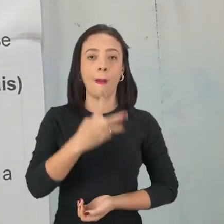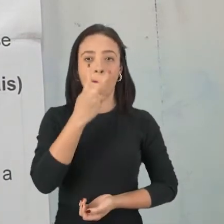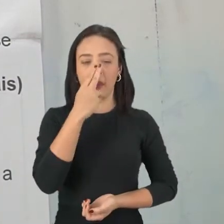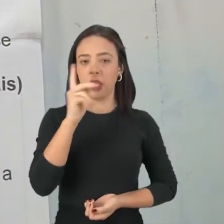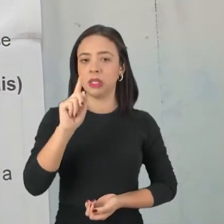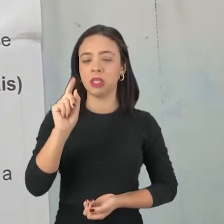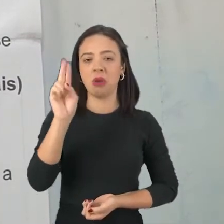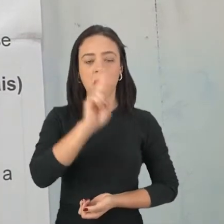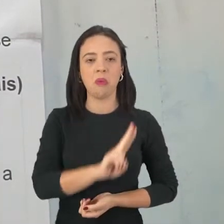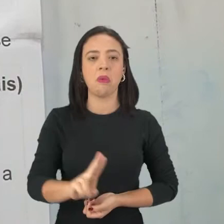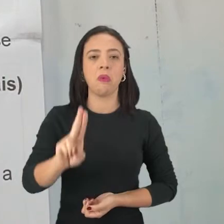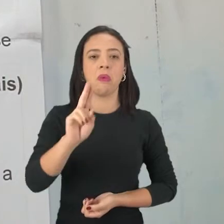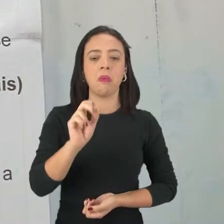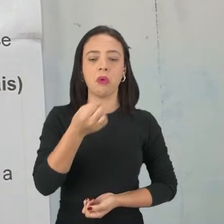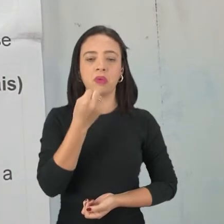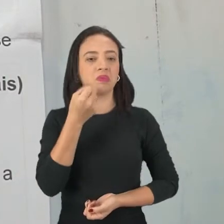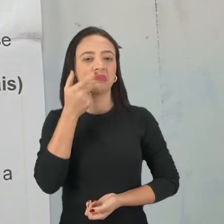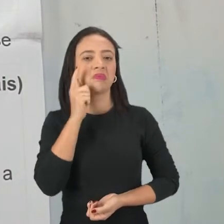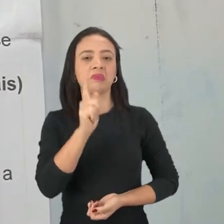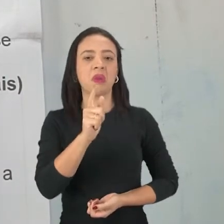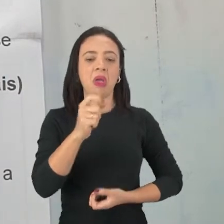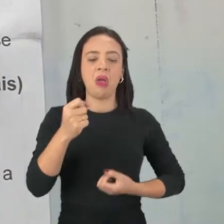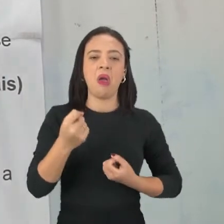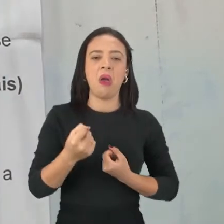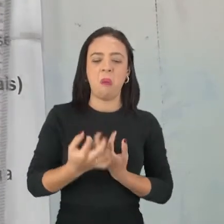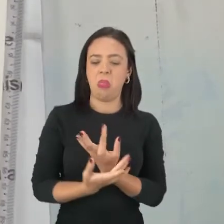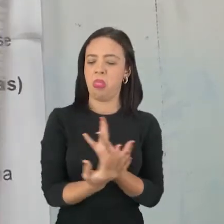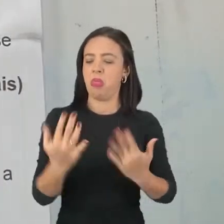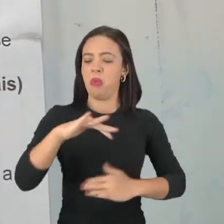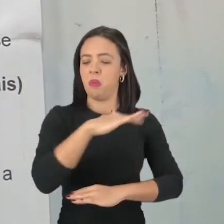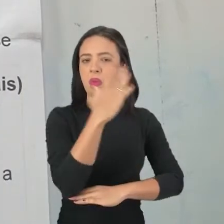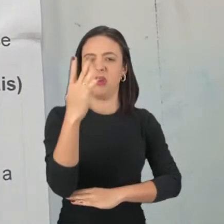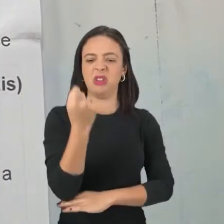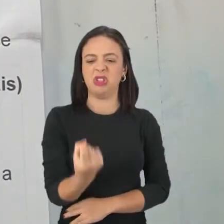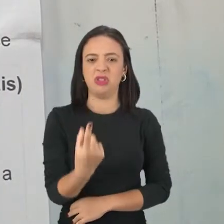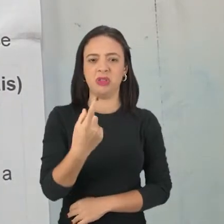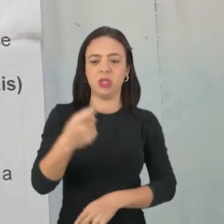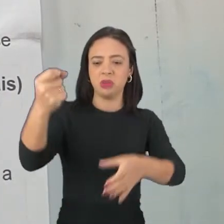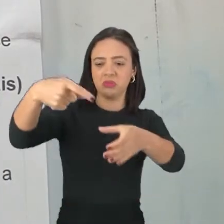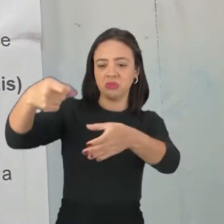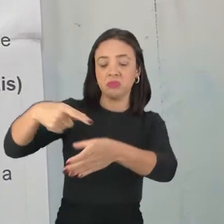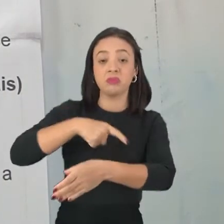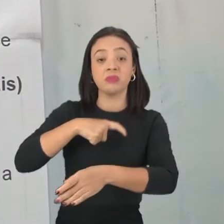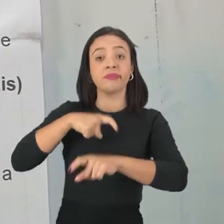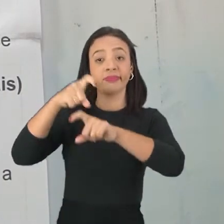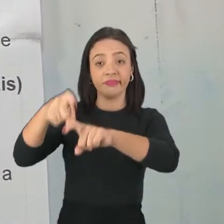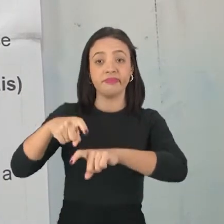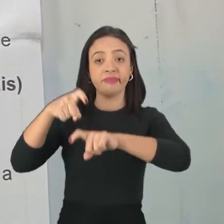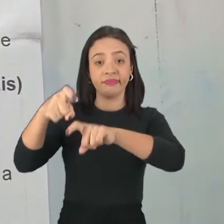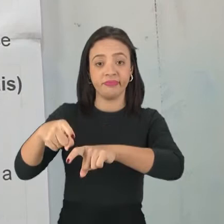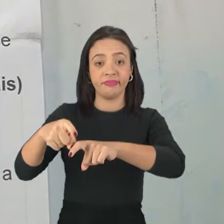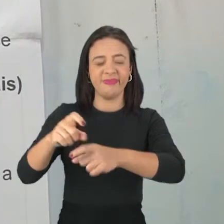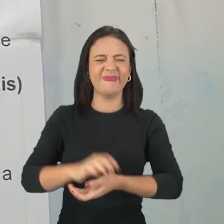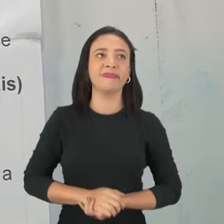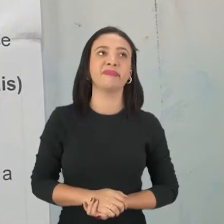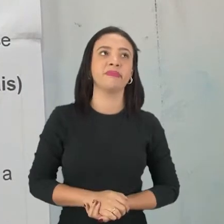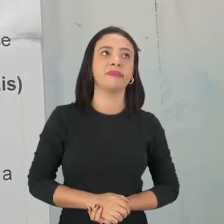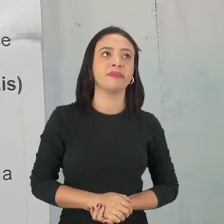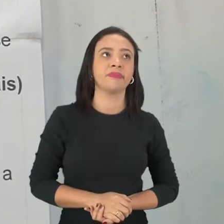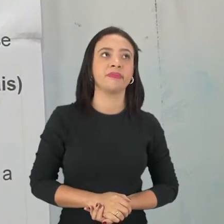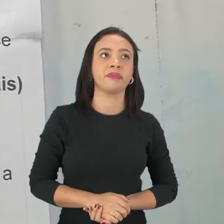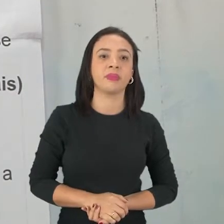pareciam útil aquelas plantas esquisitas que ele cultivar me sua chácara não me